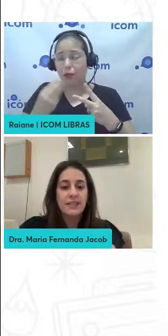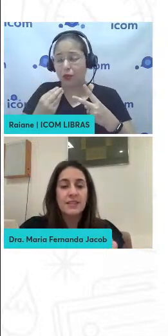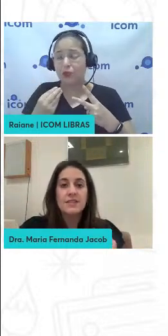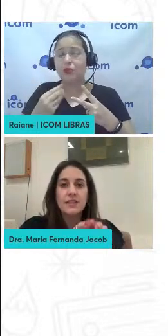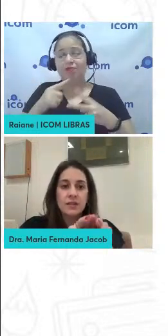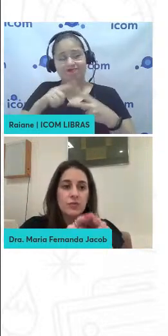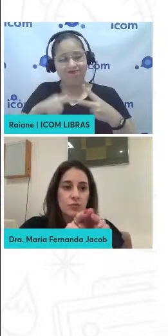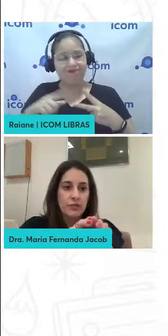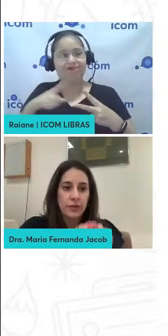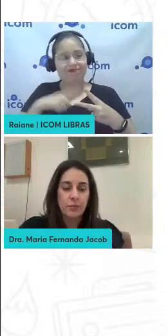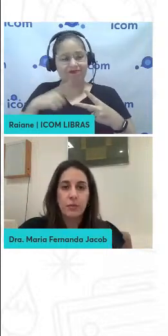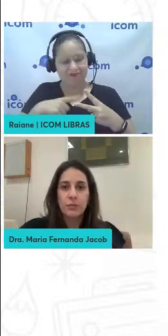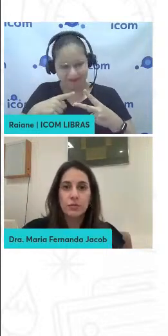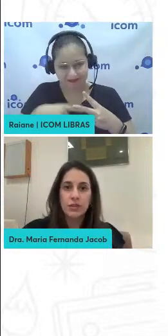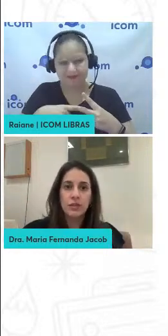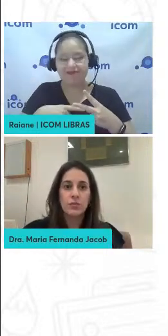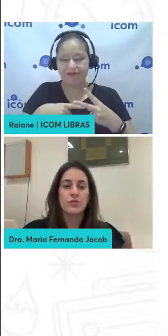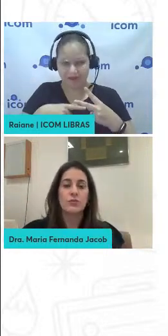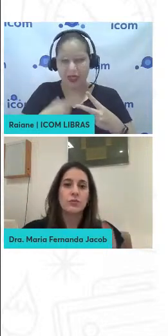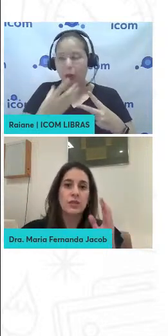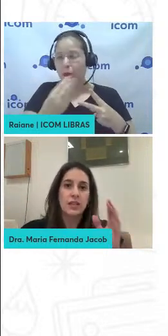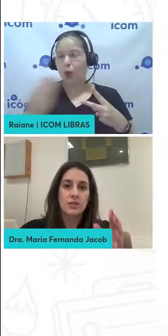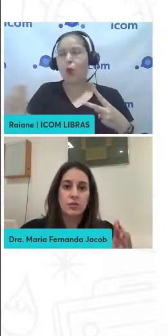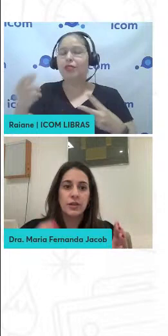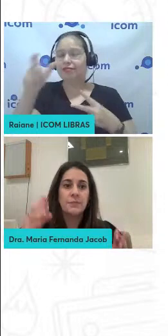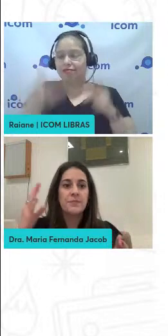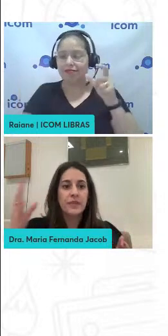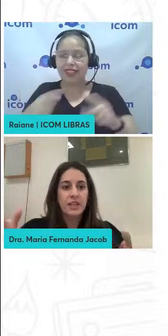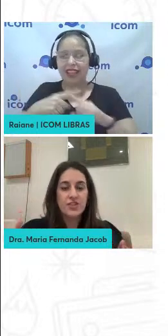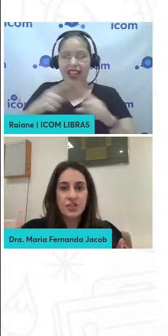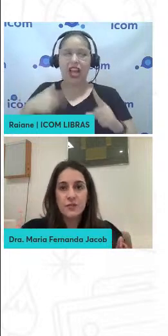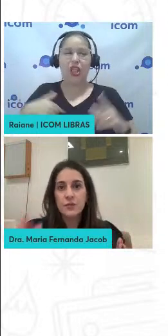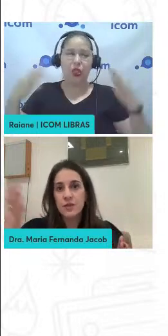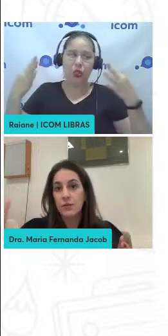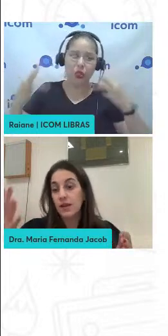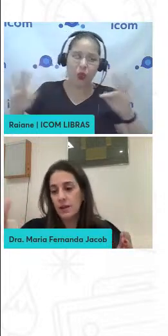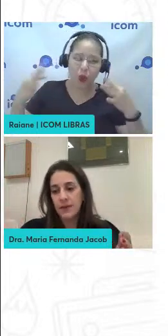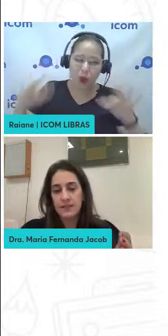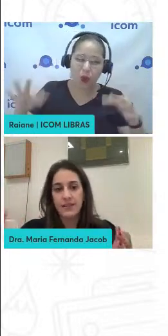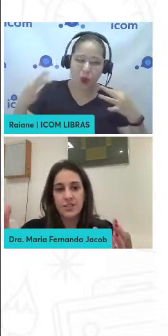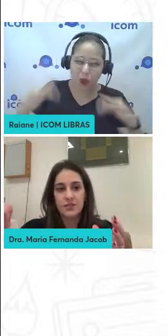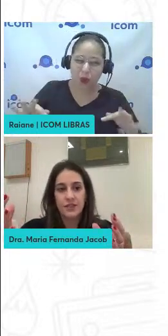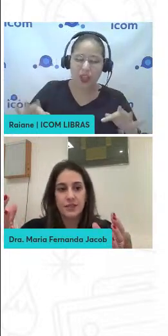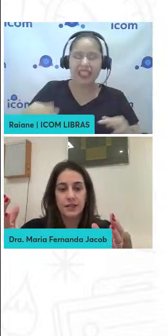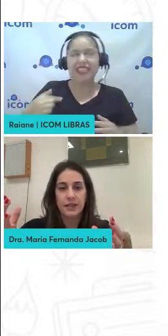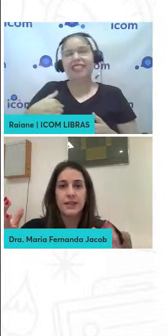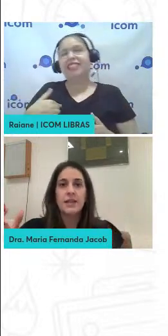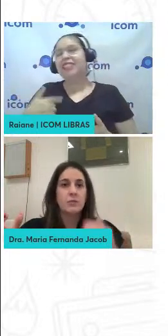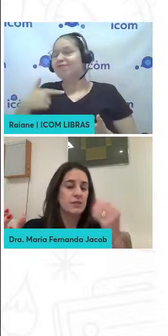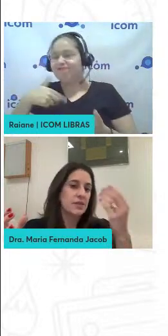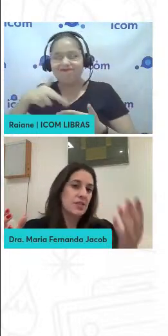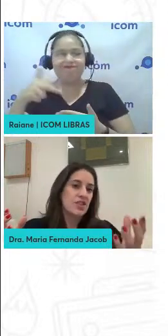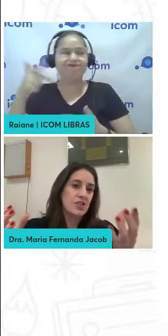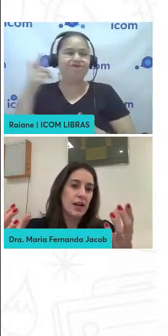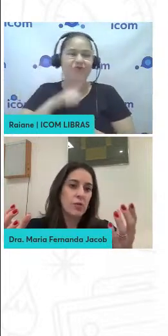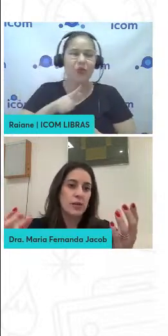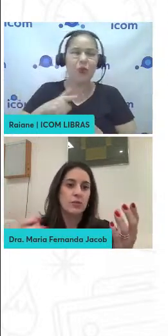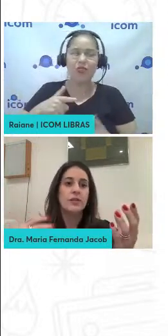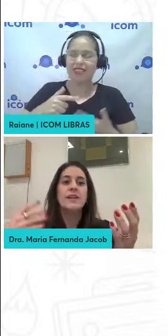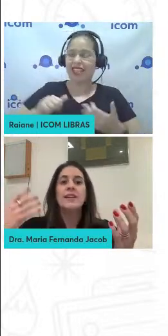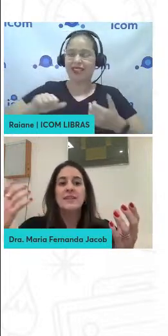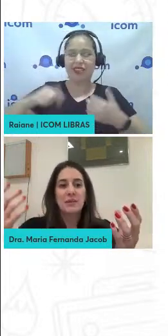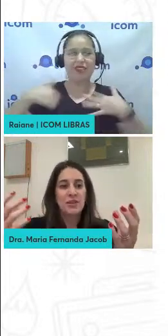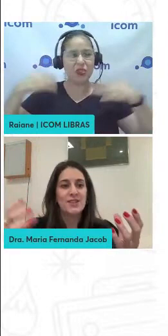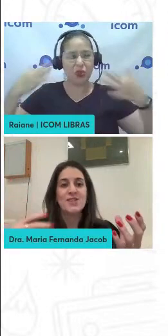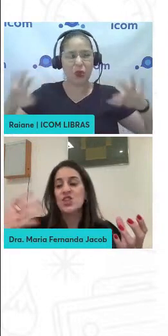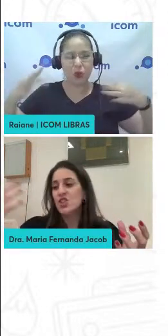elas transitam de uma forma muito em conjunto, que é dor e disfunção, incapacidade física, né? Muitas vezes, se a gente está com uma